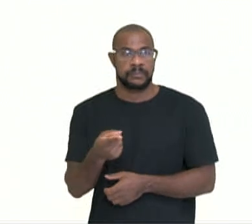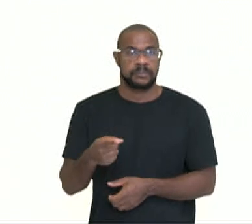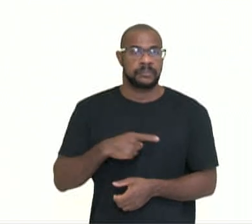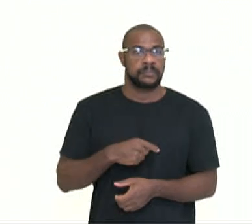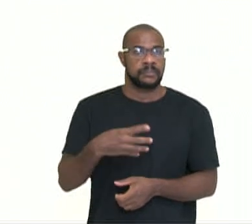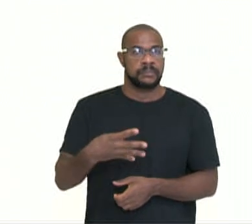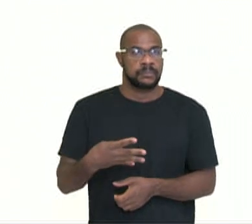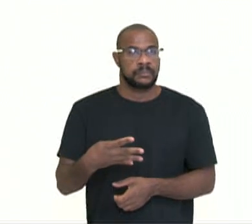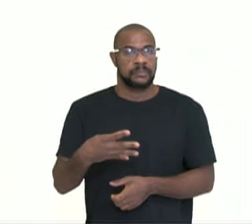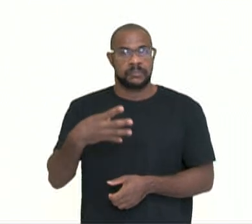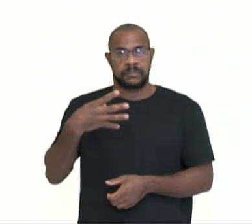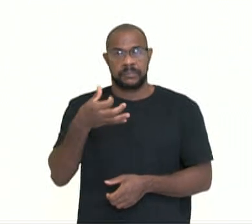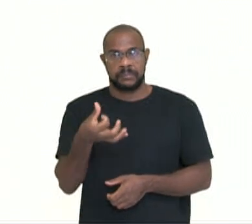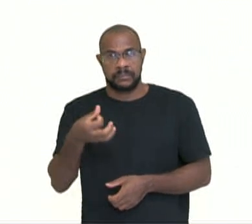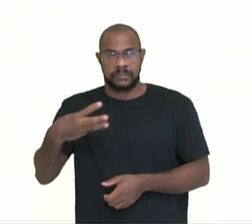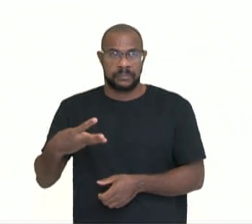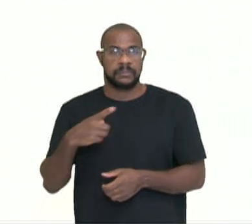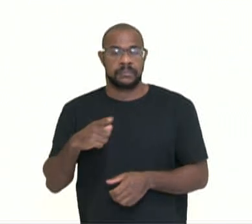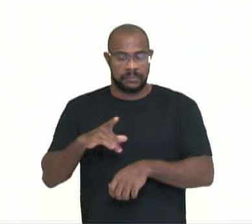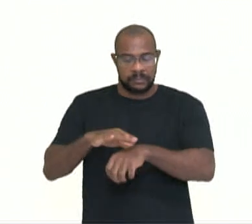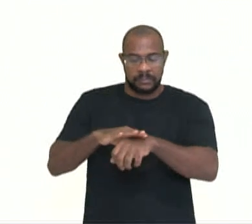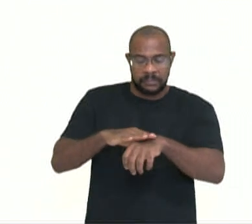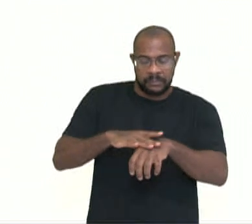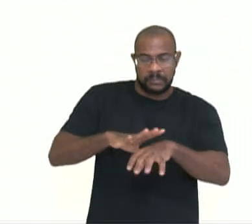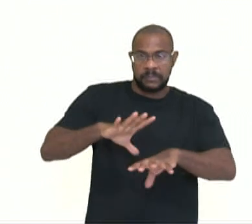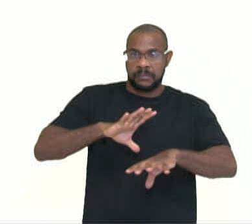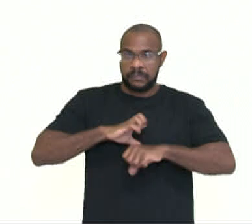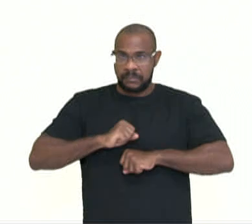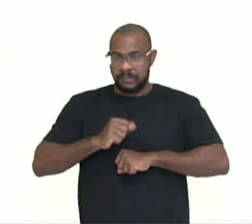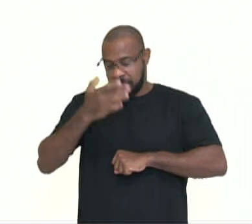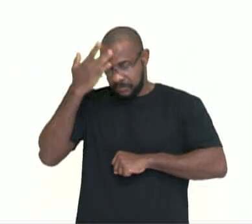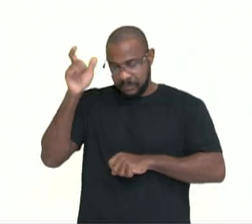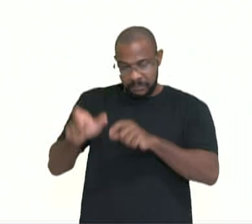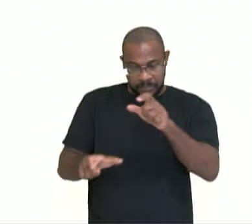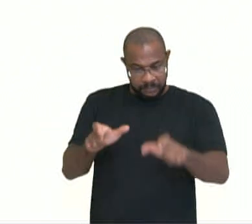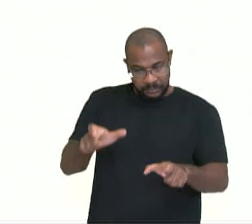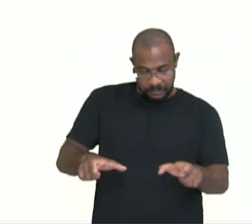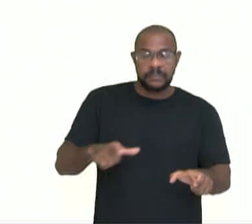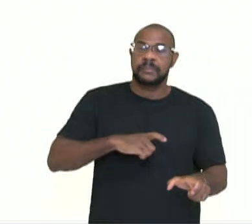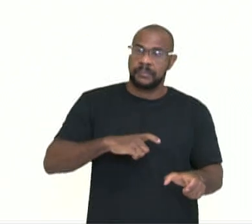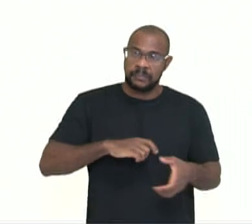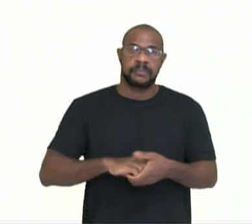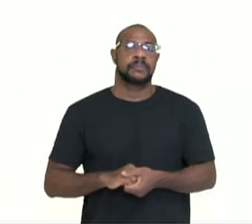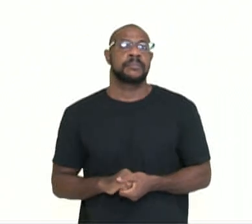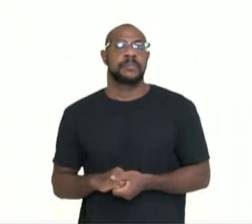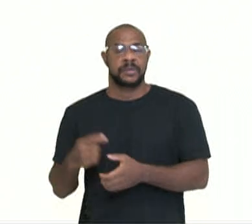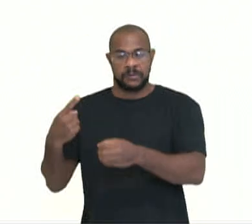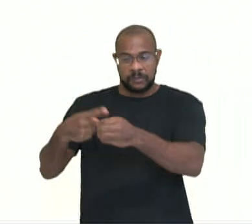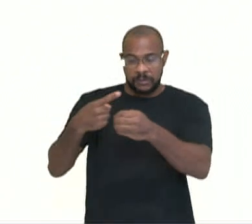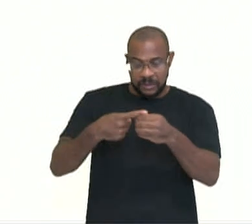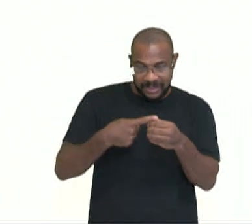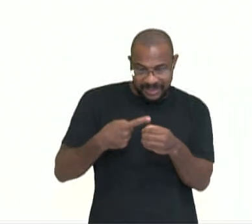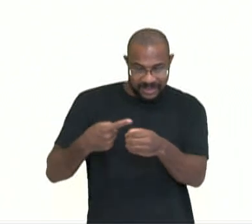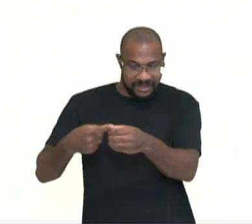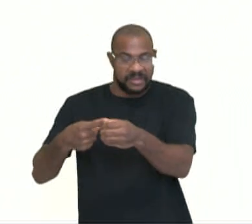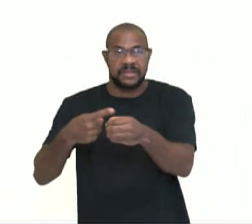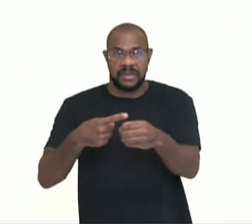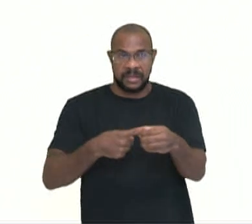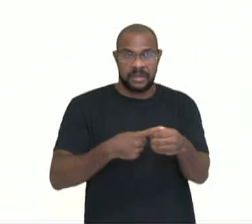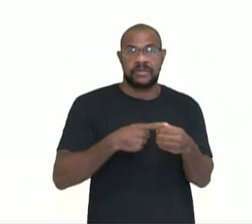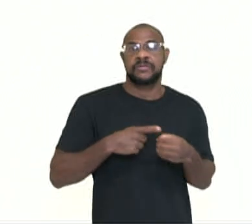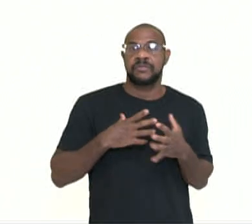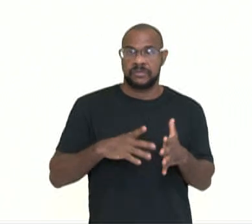28.463 notificações da doença em 342 municípios, de acordo com o relatório divulgado pela CESA, nessa terça-feira, dia